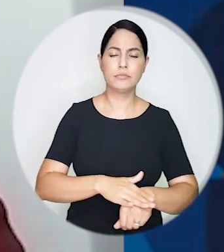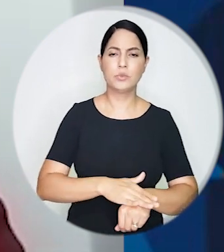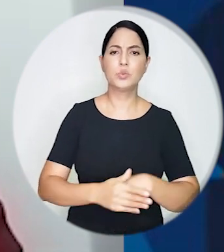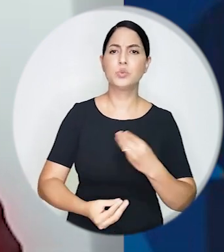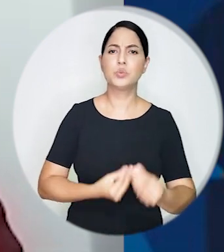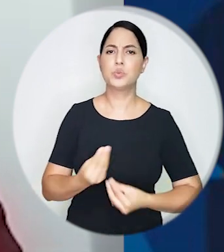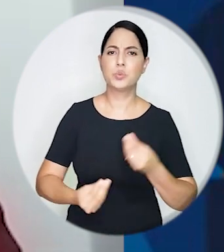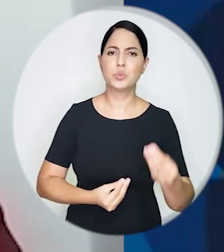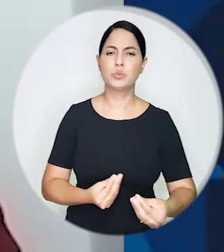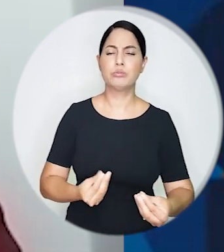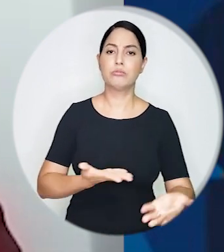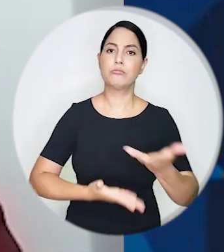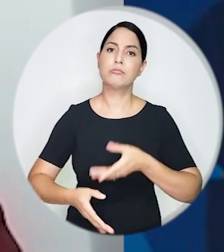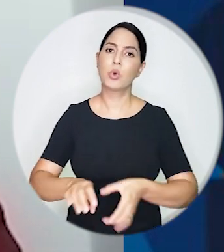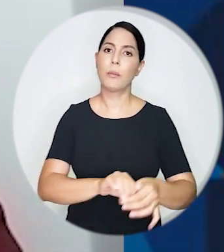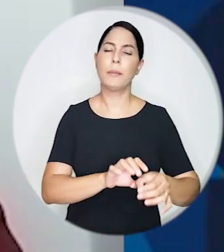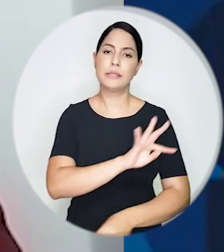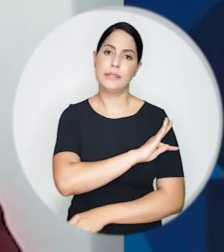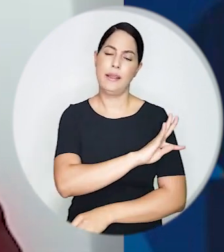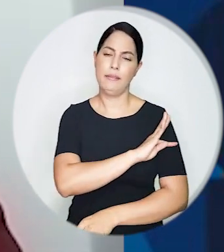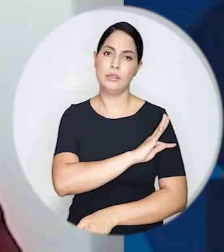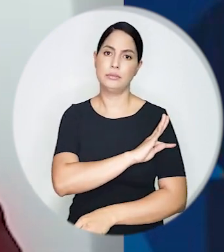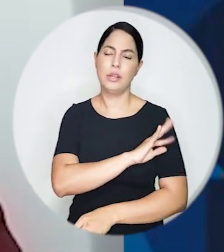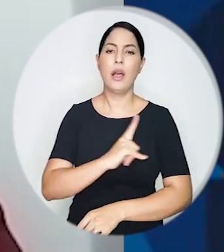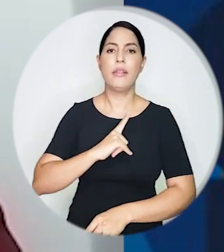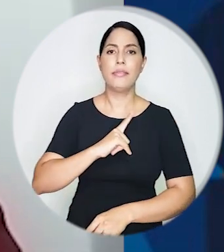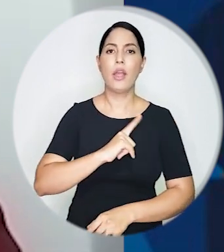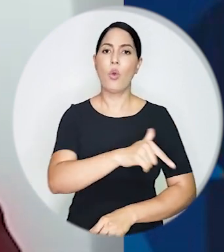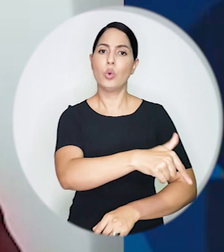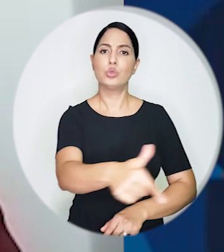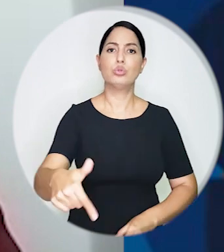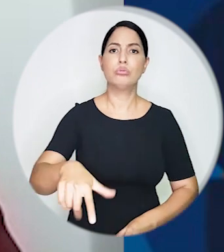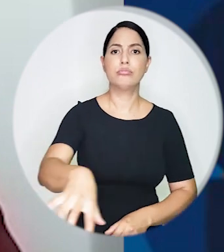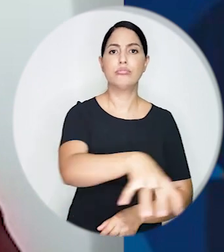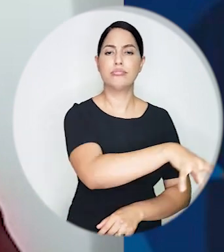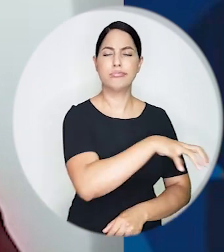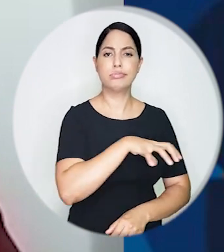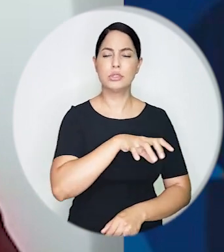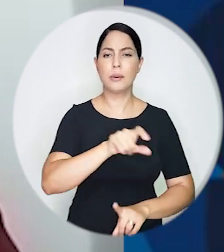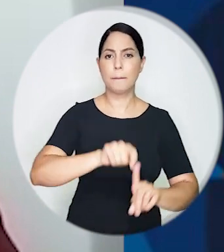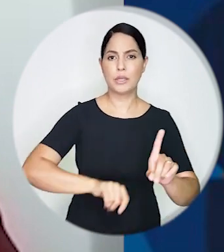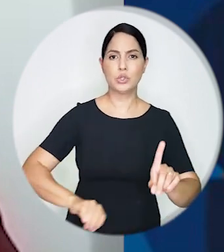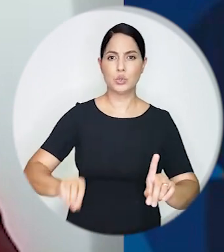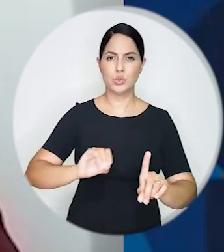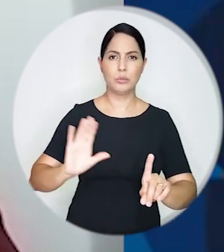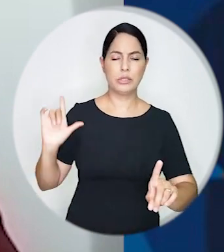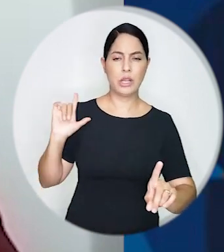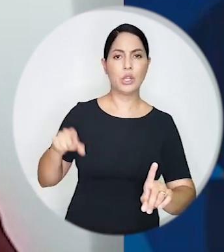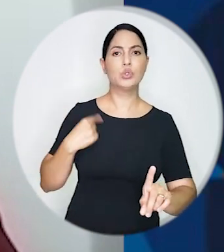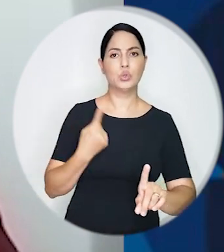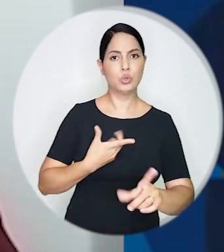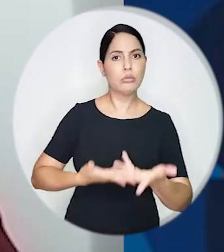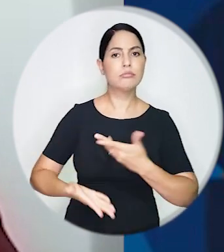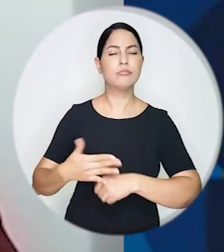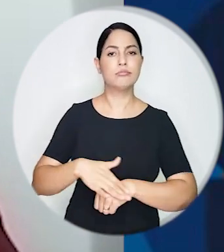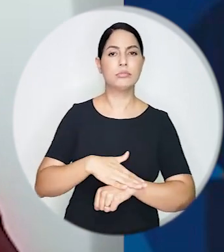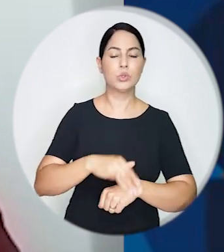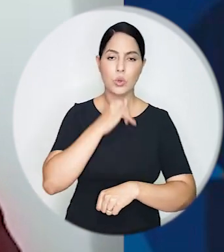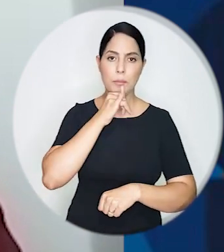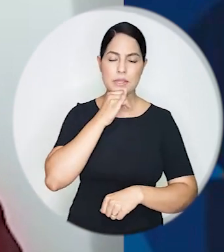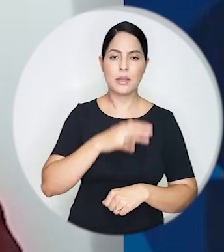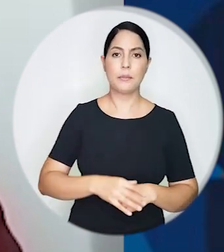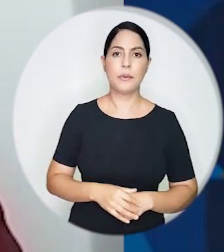de firmar acordo de cooperação técnica com outros núcleos de diversidade desses órgãos. Foi um assunto debatido também no encontro de presidentes em